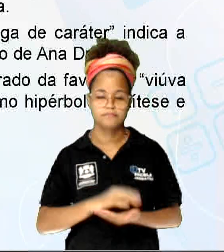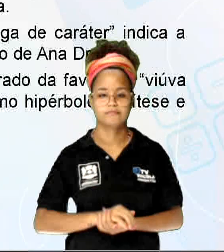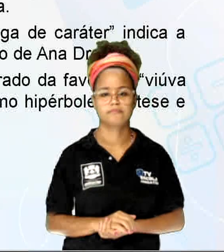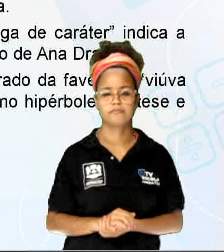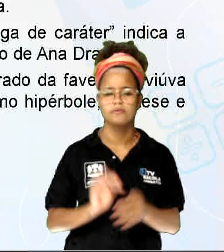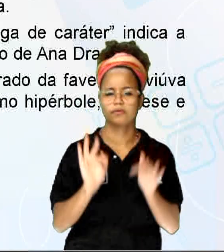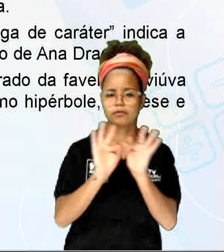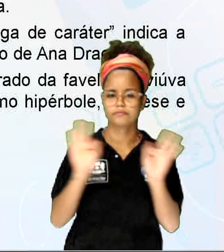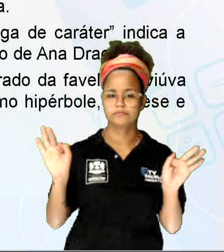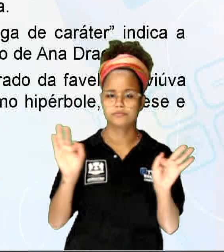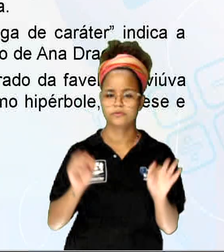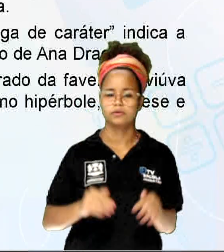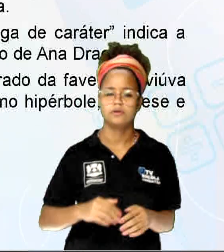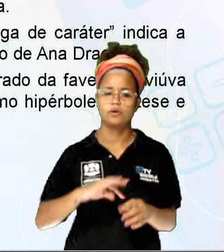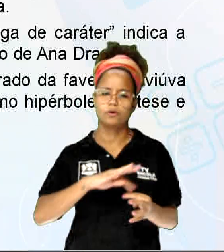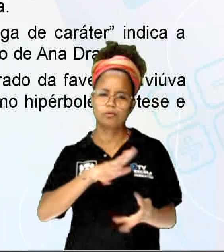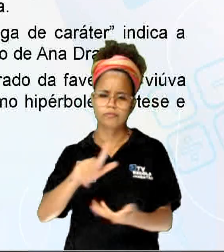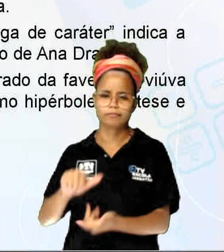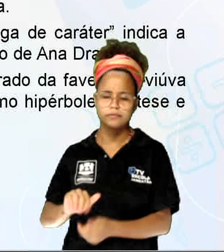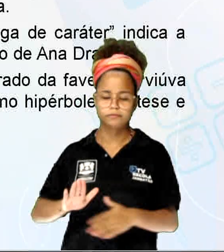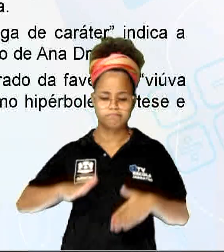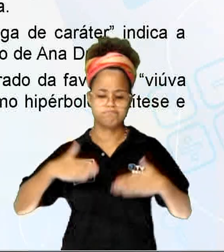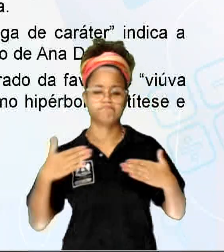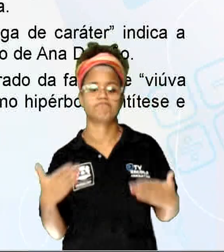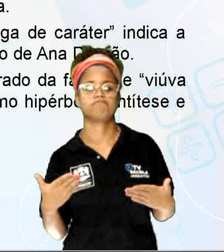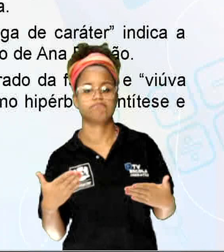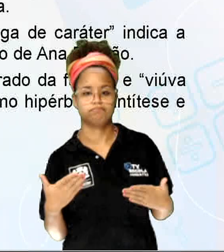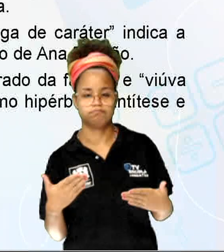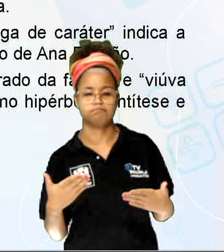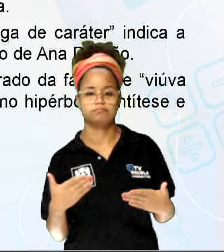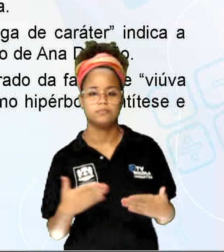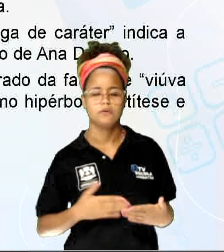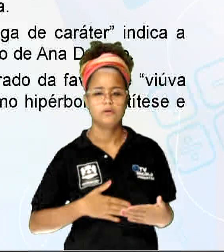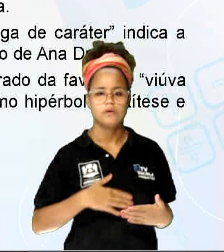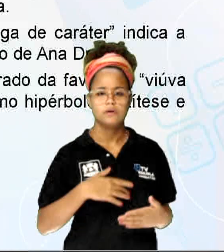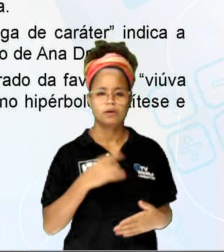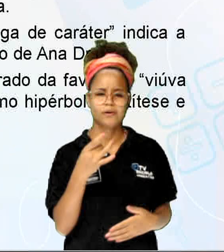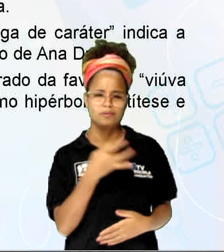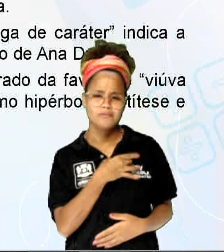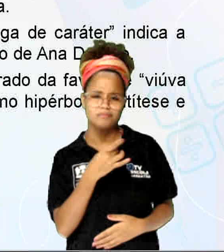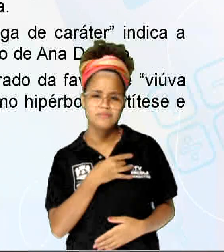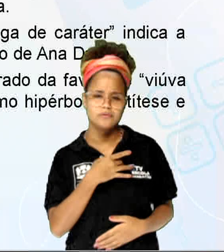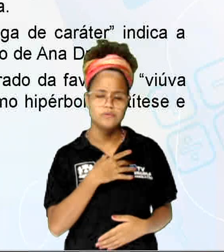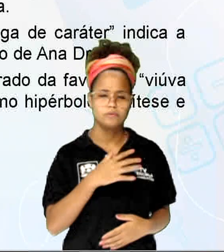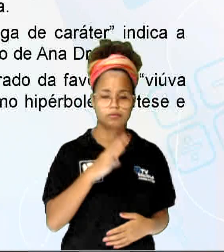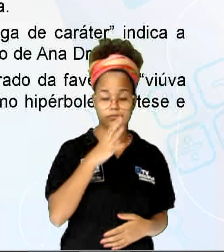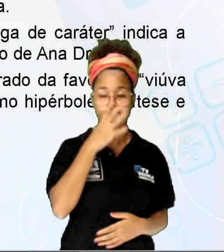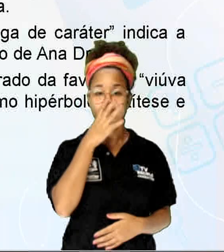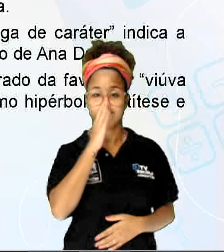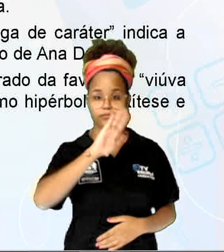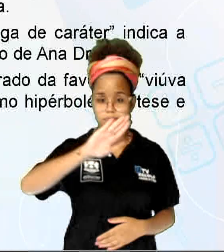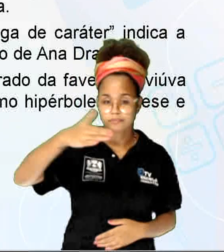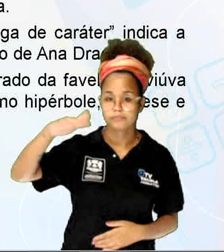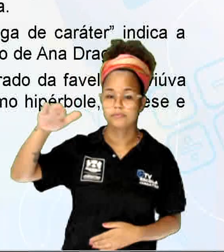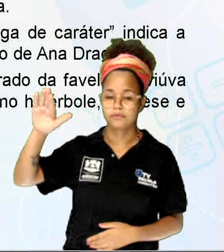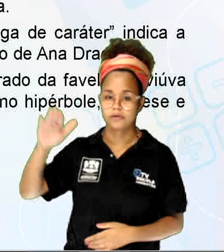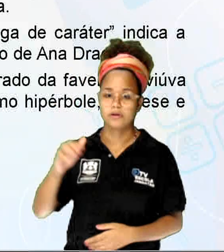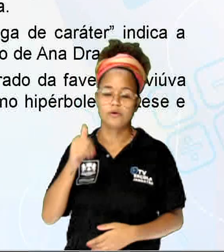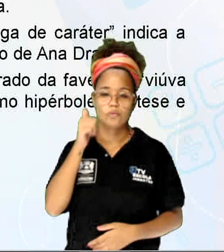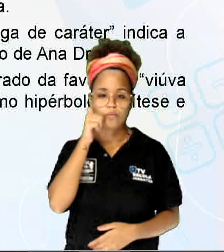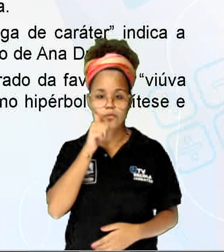frases, neste mundo de surpresas terríficas, terror admirado da favela e viúva de bandido